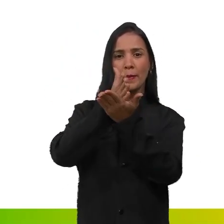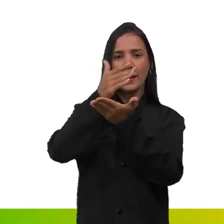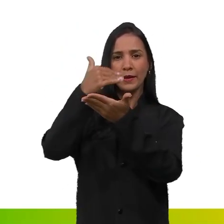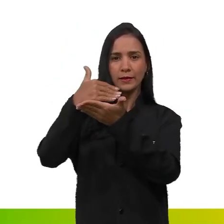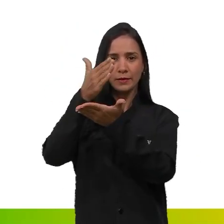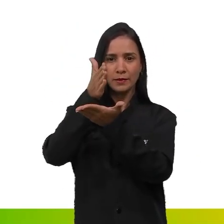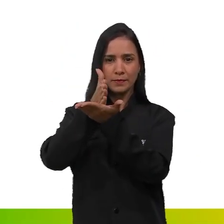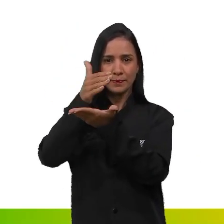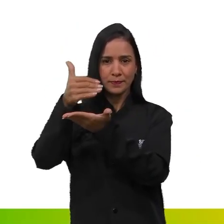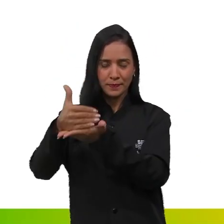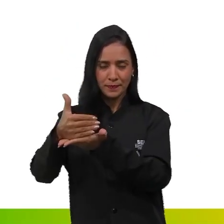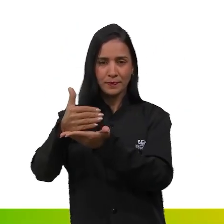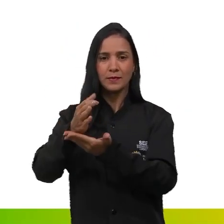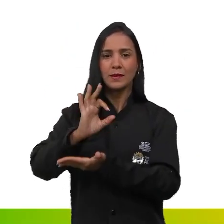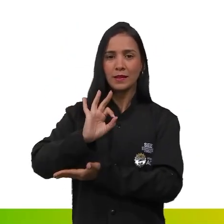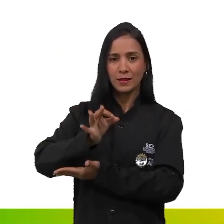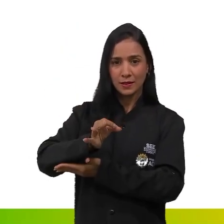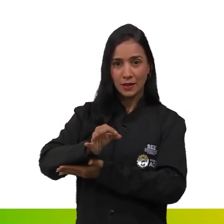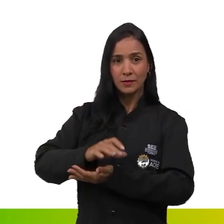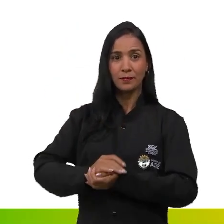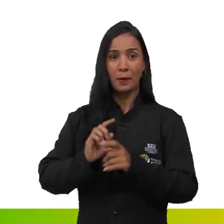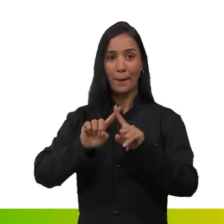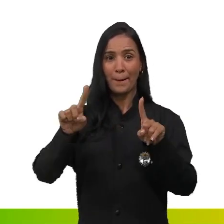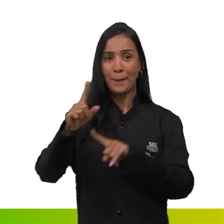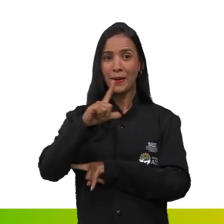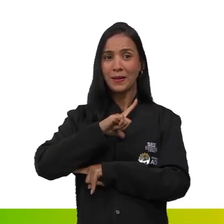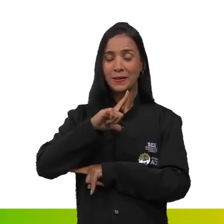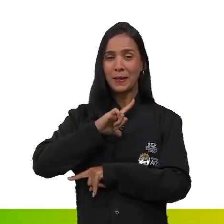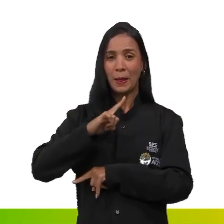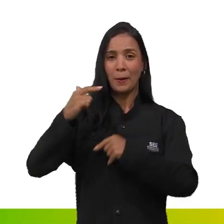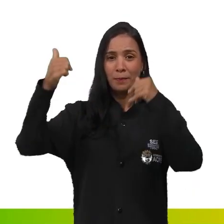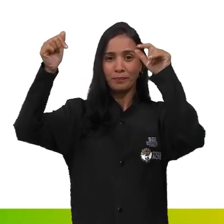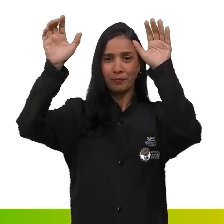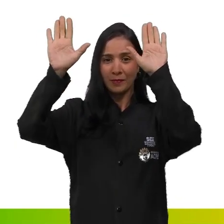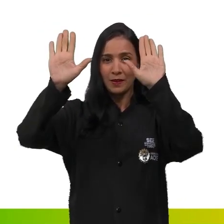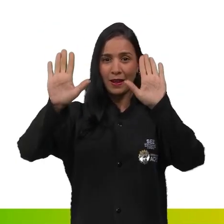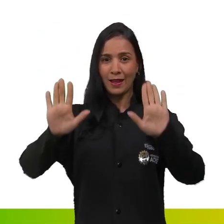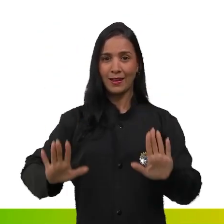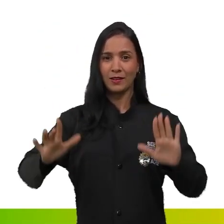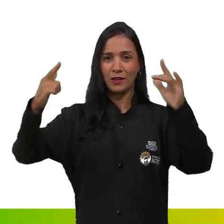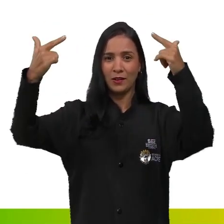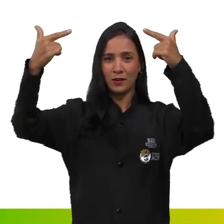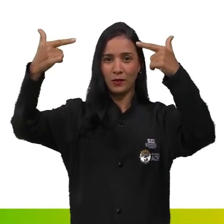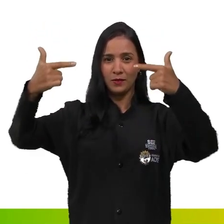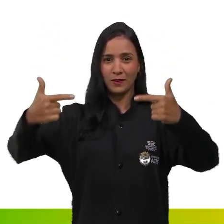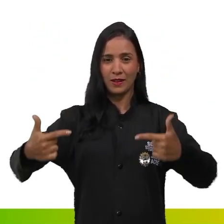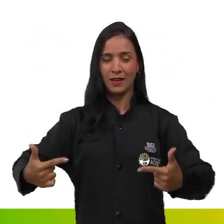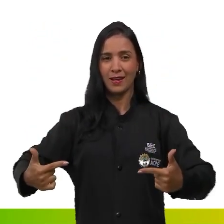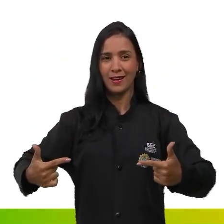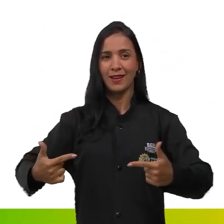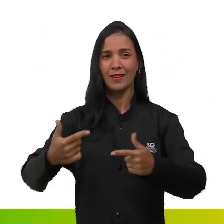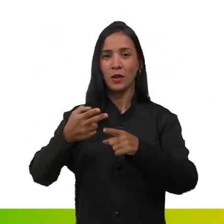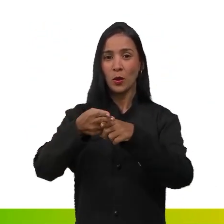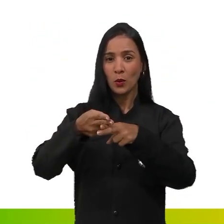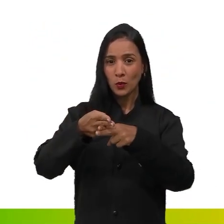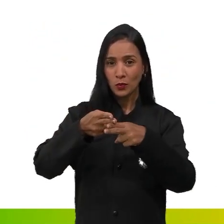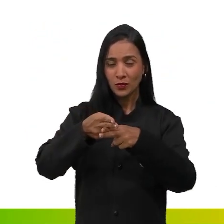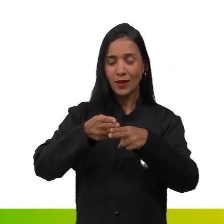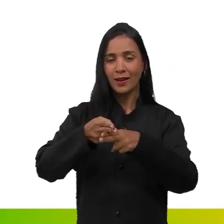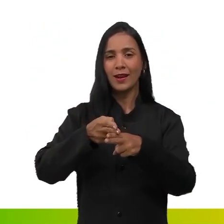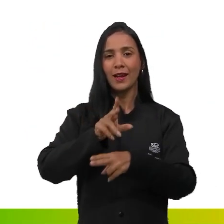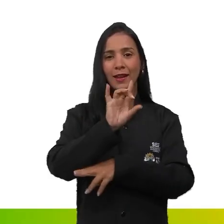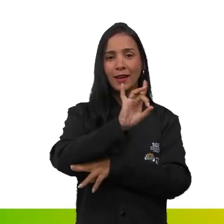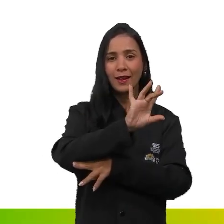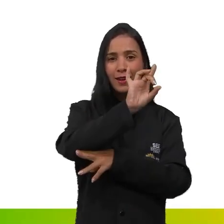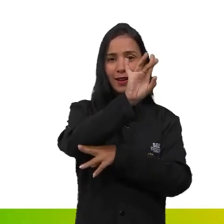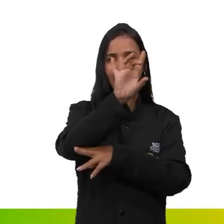à imagem, nós temos várias facas, observem aí. E cada uma dessas facas diz respeito a um país. Então,